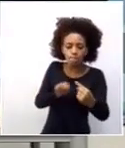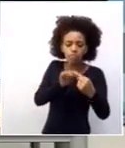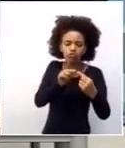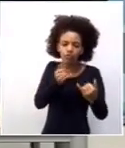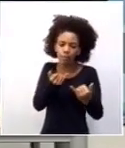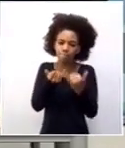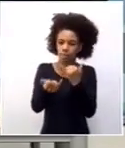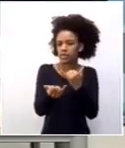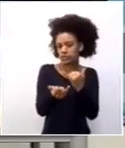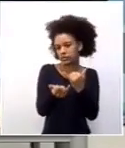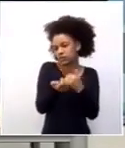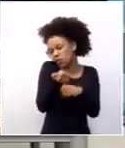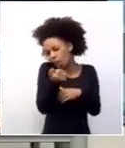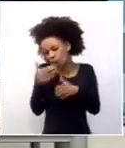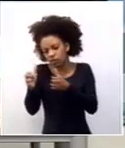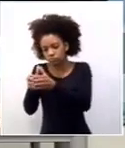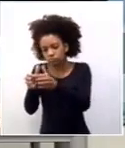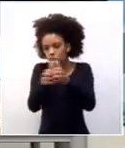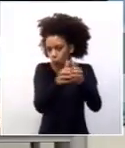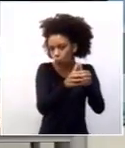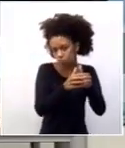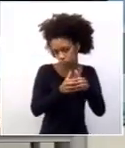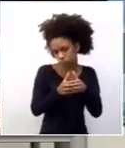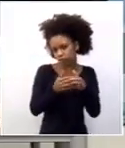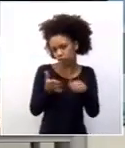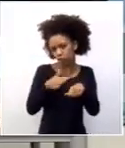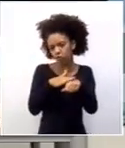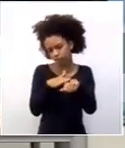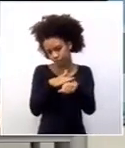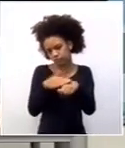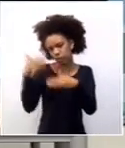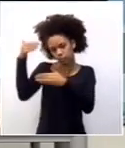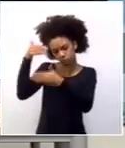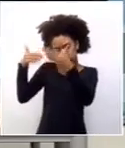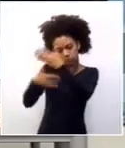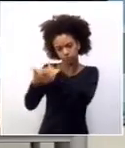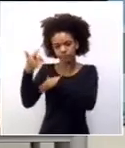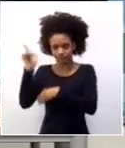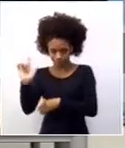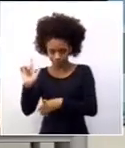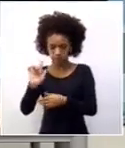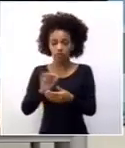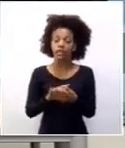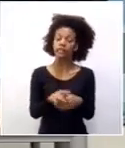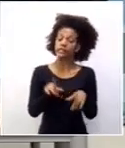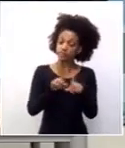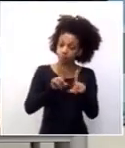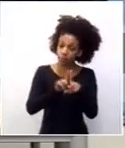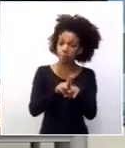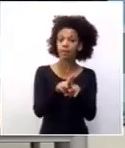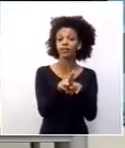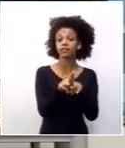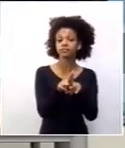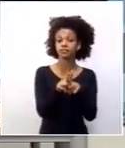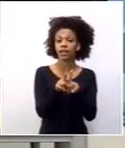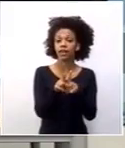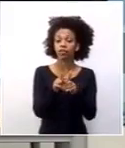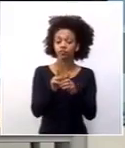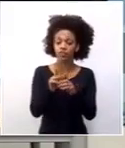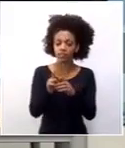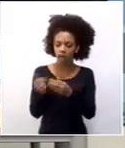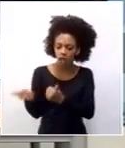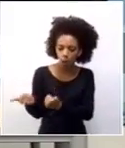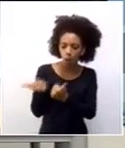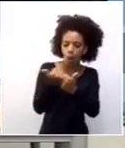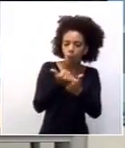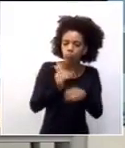todas aquelas civilizações que a gente falou no slide anterior. E vai ter também a sua atuação dentro